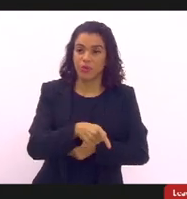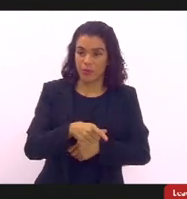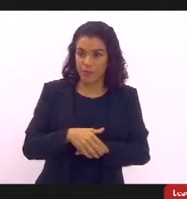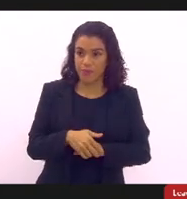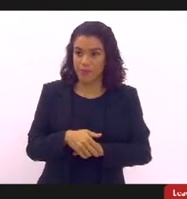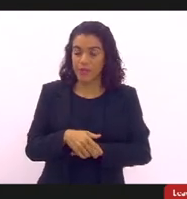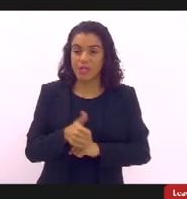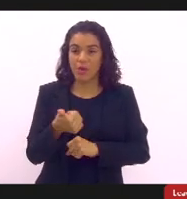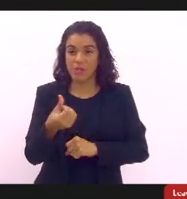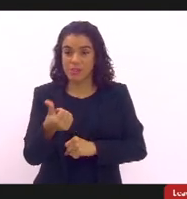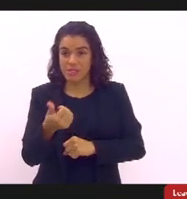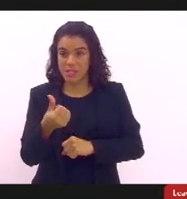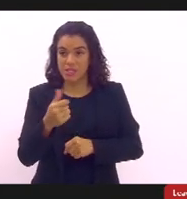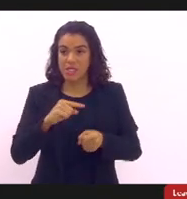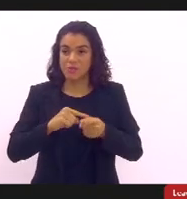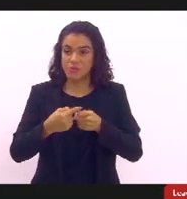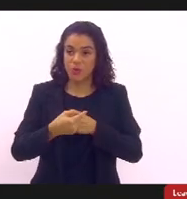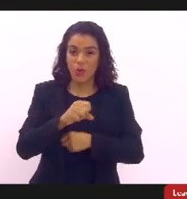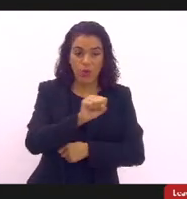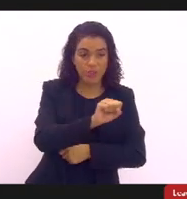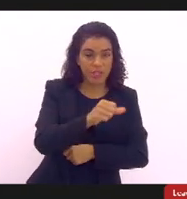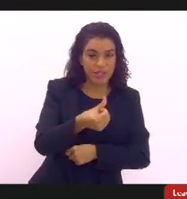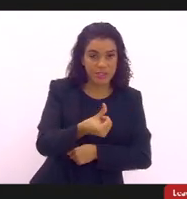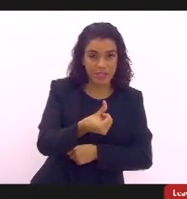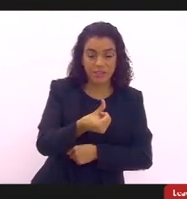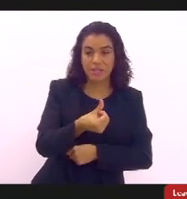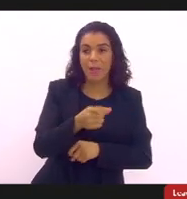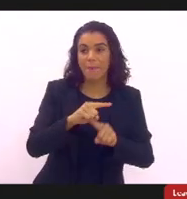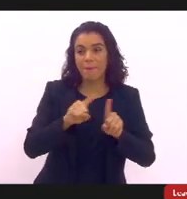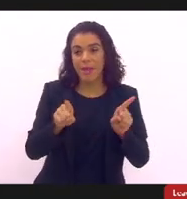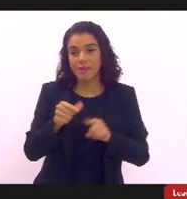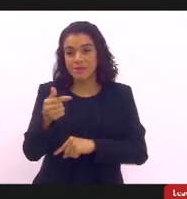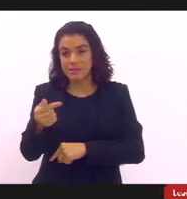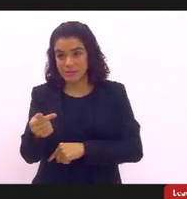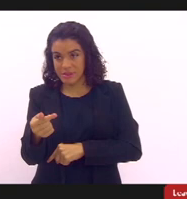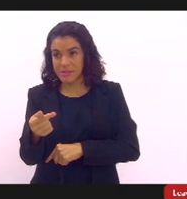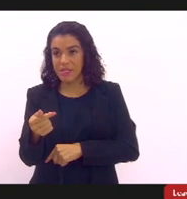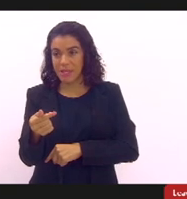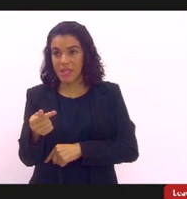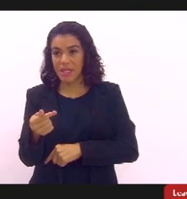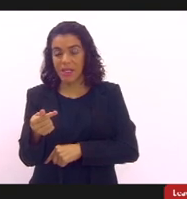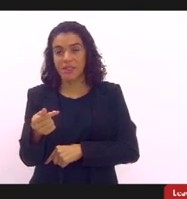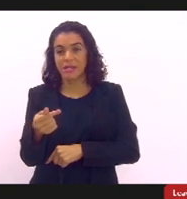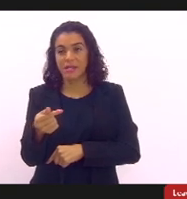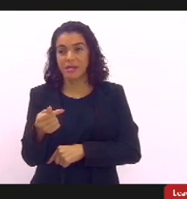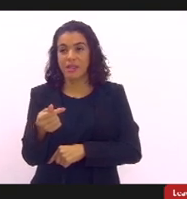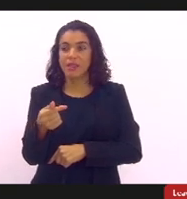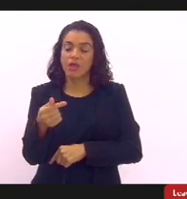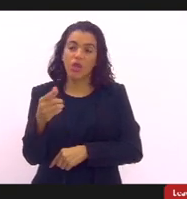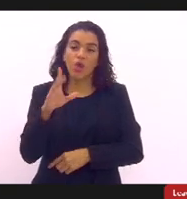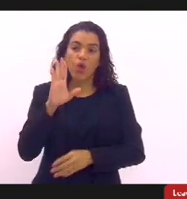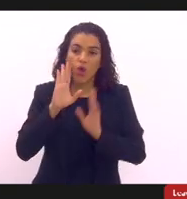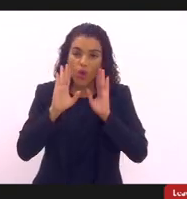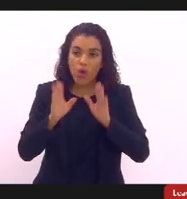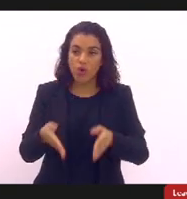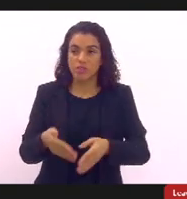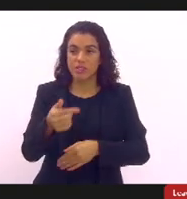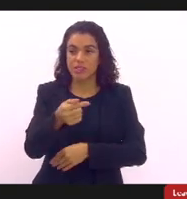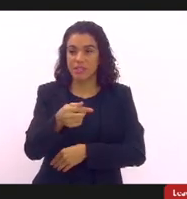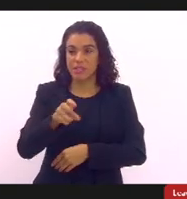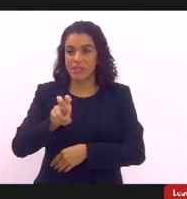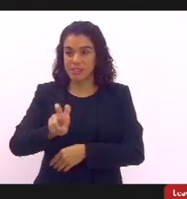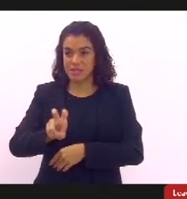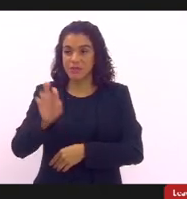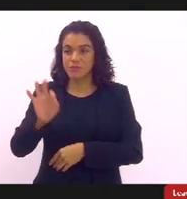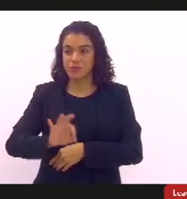Então, 16 municípios concentram 86%, mas 7 dentro desses 16 concentram 75%.